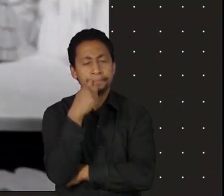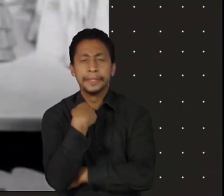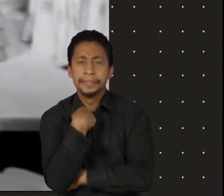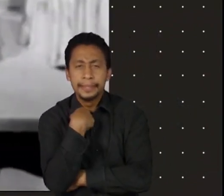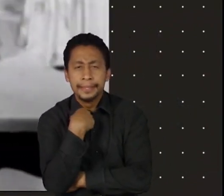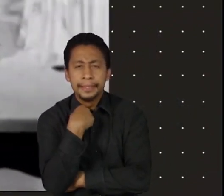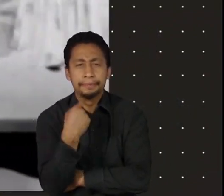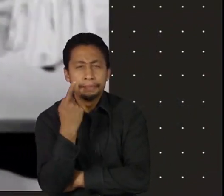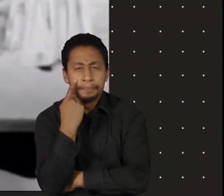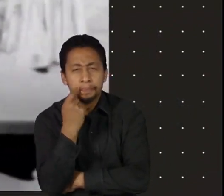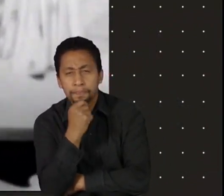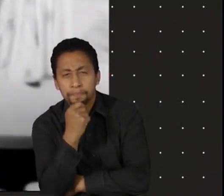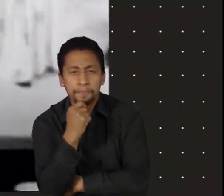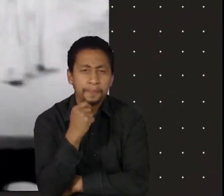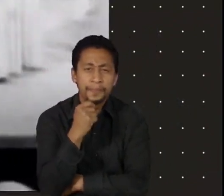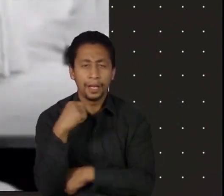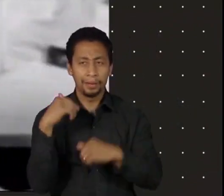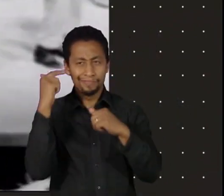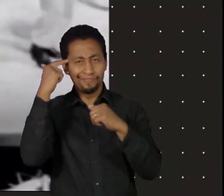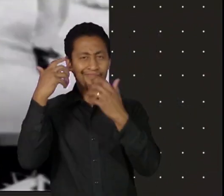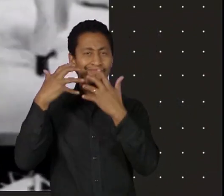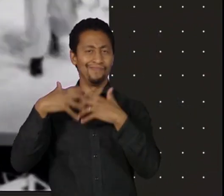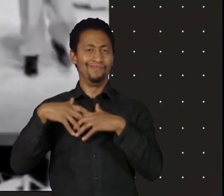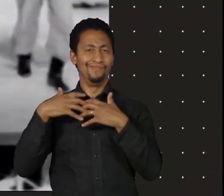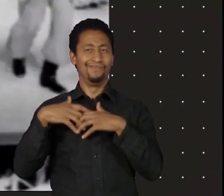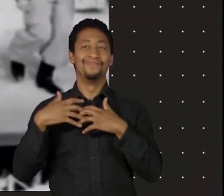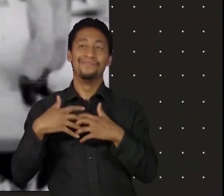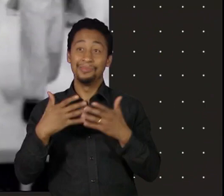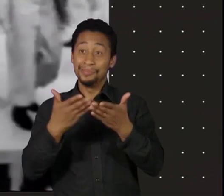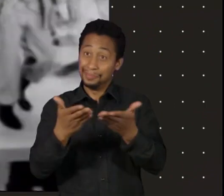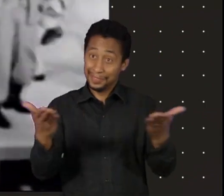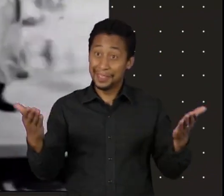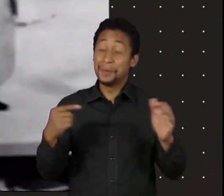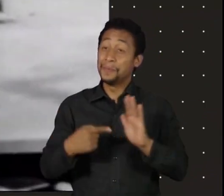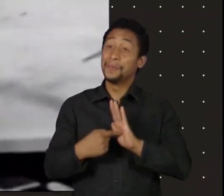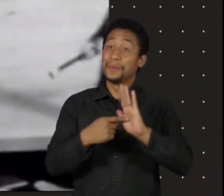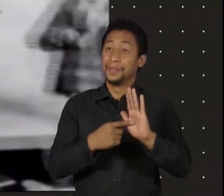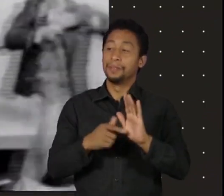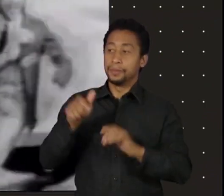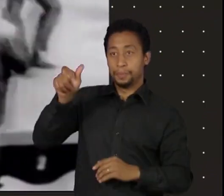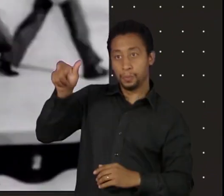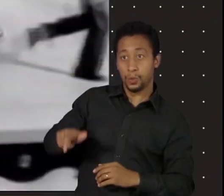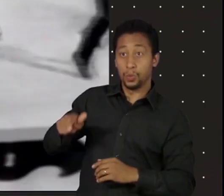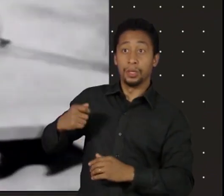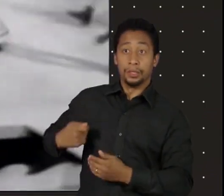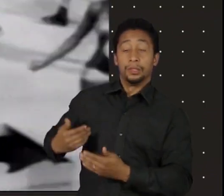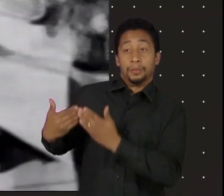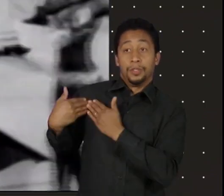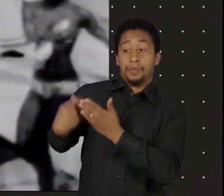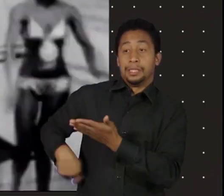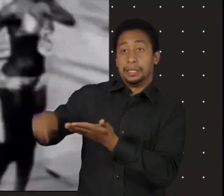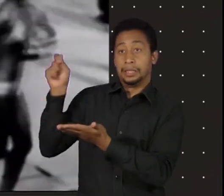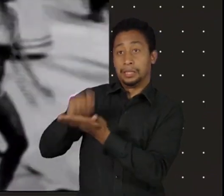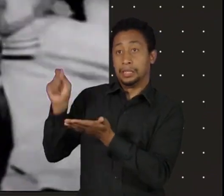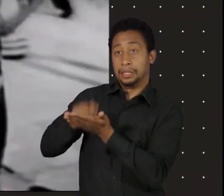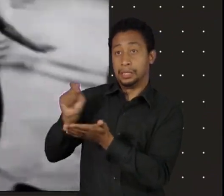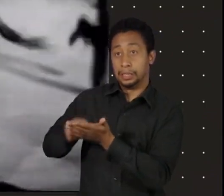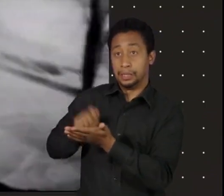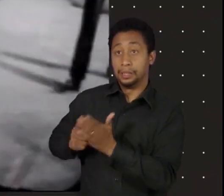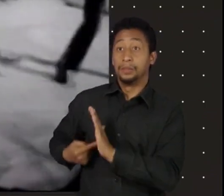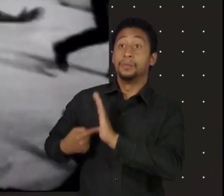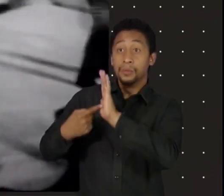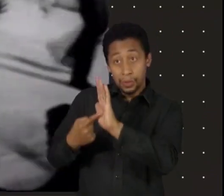pense e raciocine em cima daquilo que foi apresentado, né? Que o autor lá atrás quis fazer. Essa é a função do